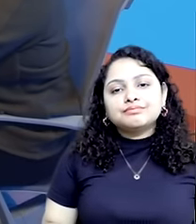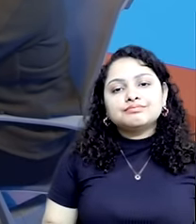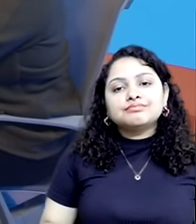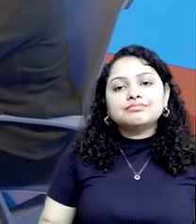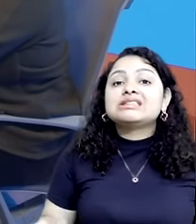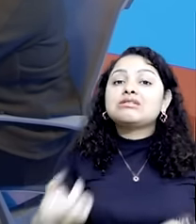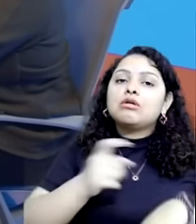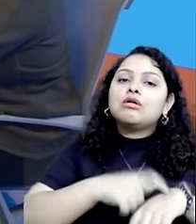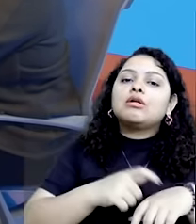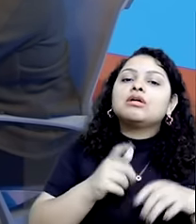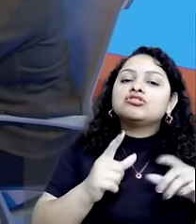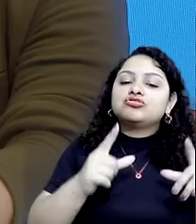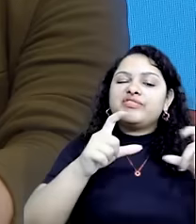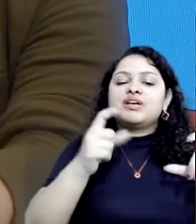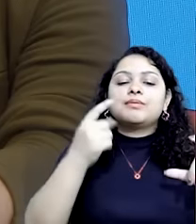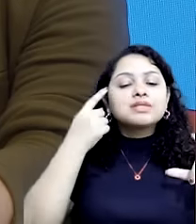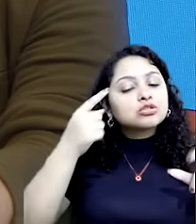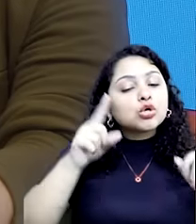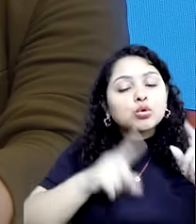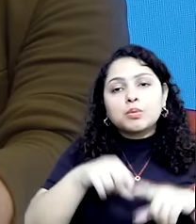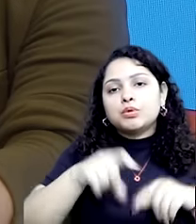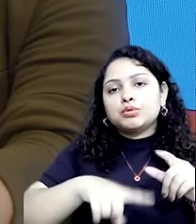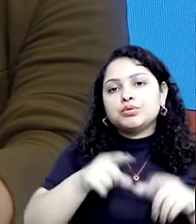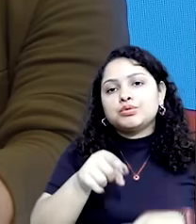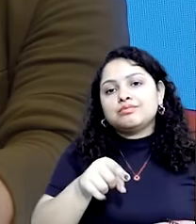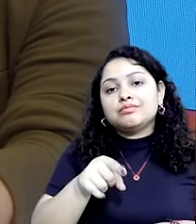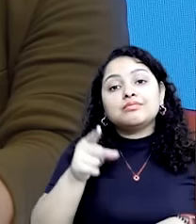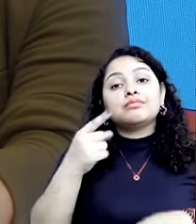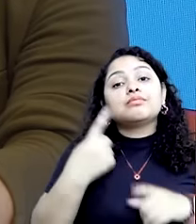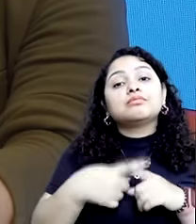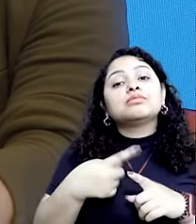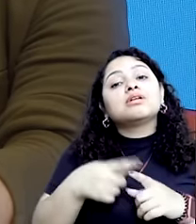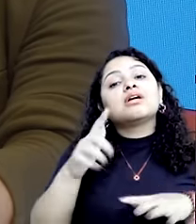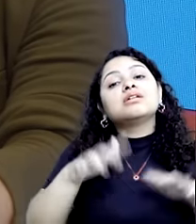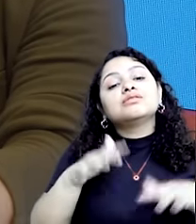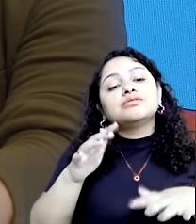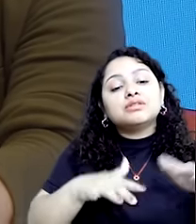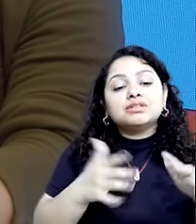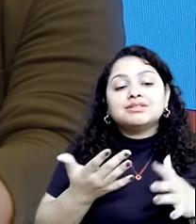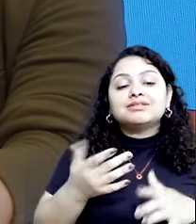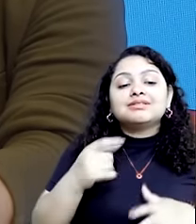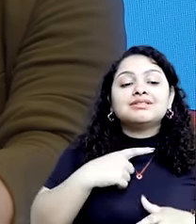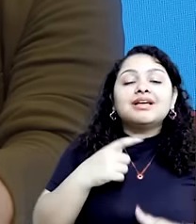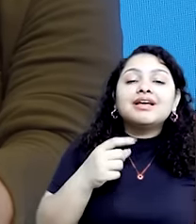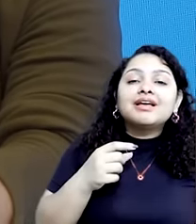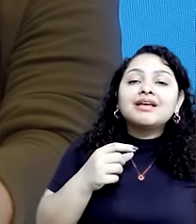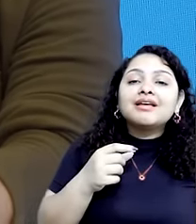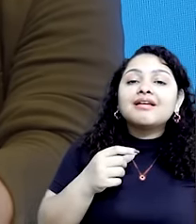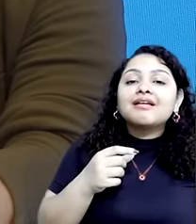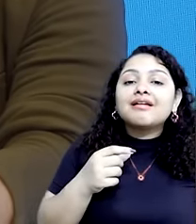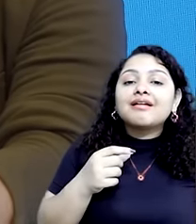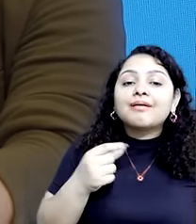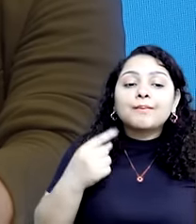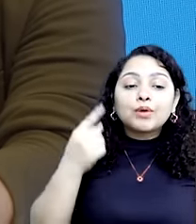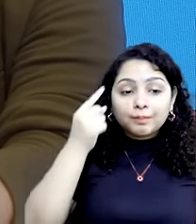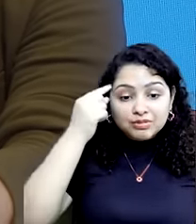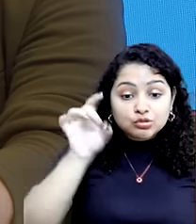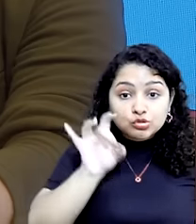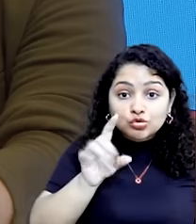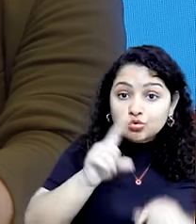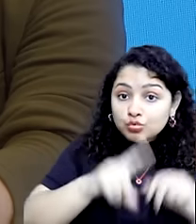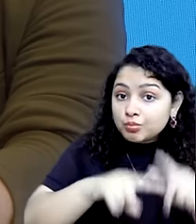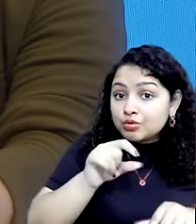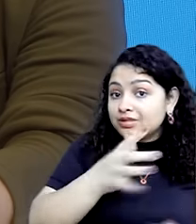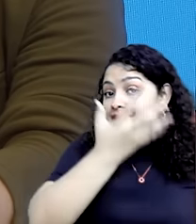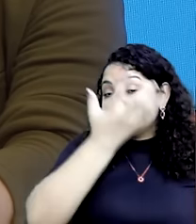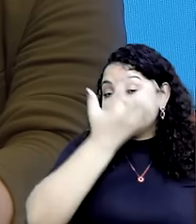hora de tirar ela pensa só no produto por isso que muitas vezes existem memes por aí né existem coisas porque ela pensou só no produto ela